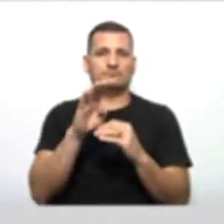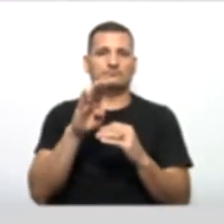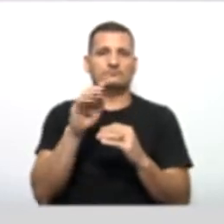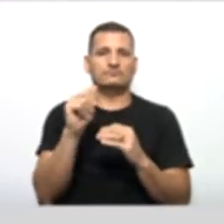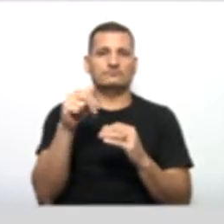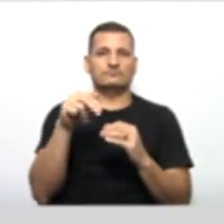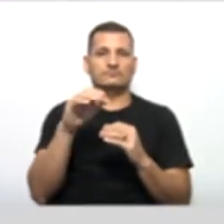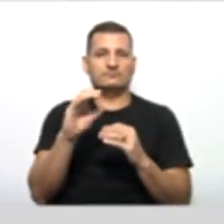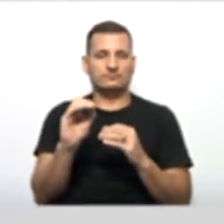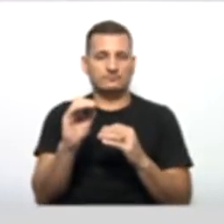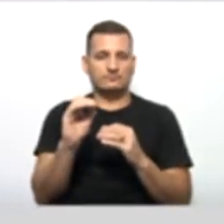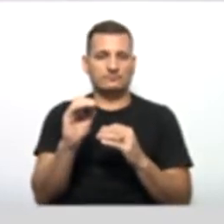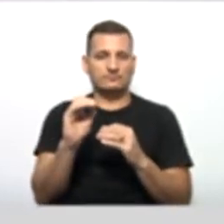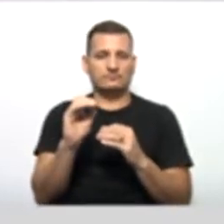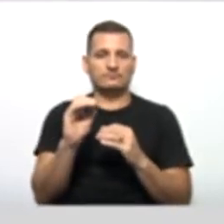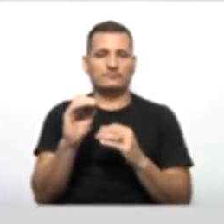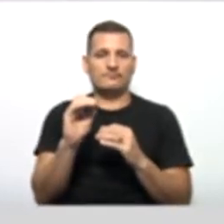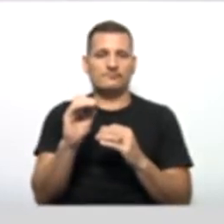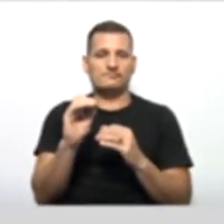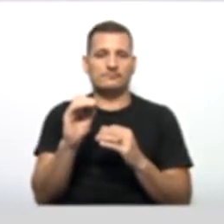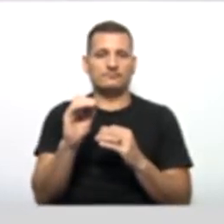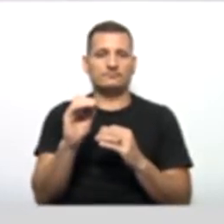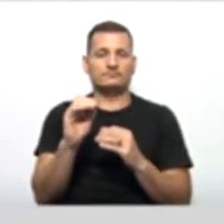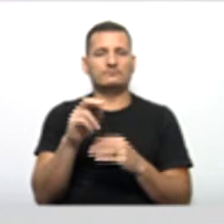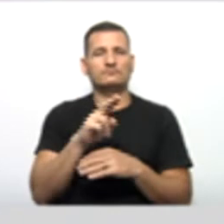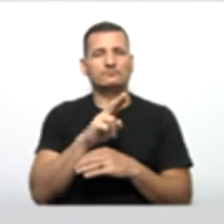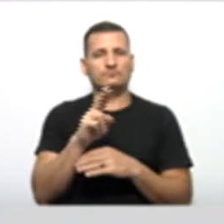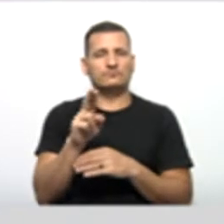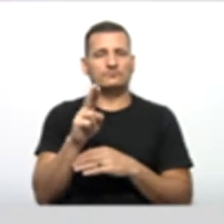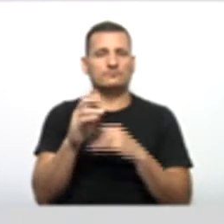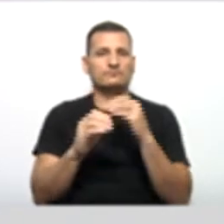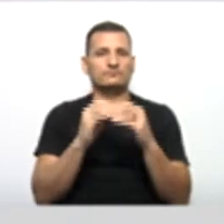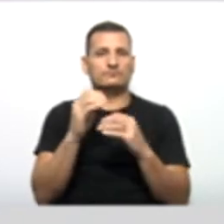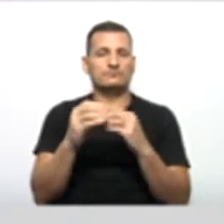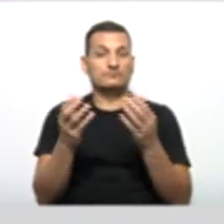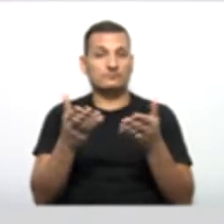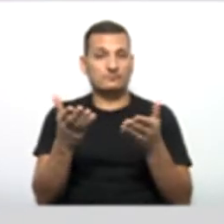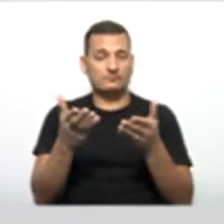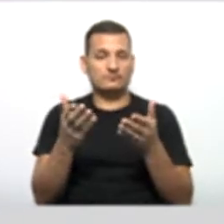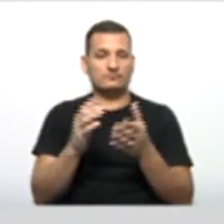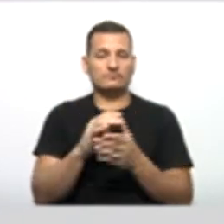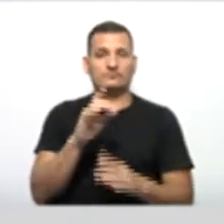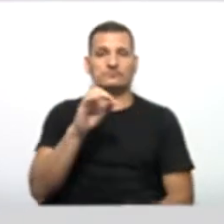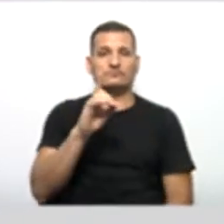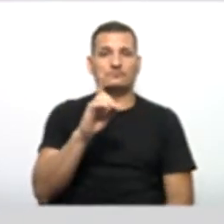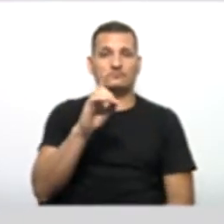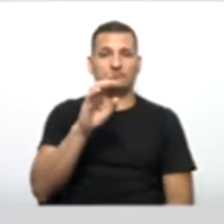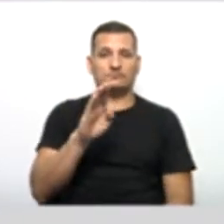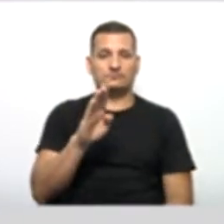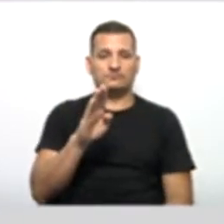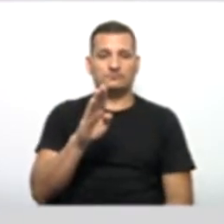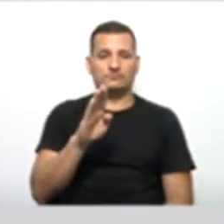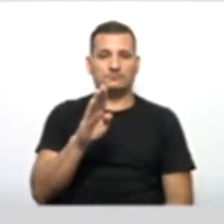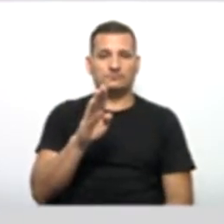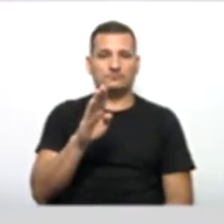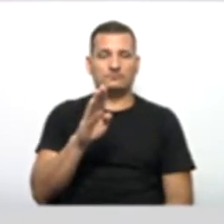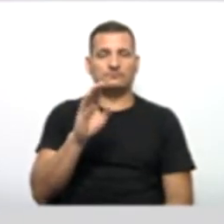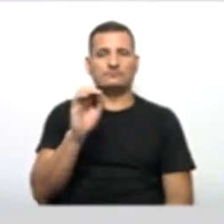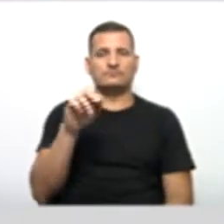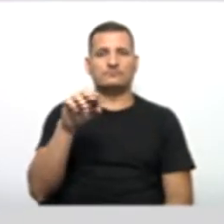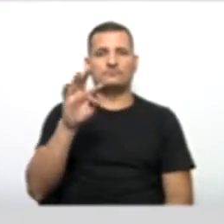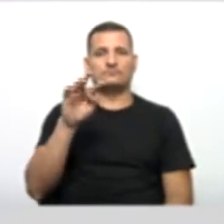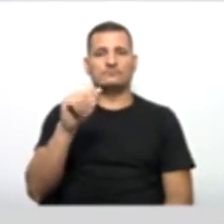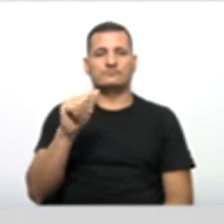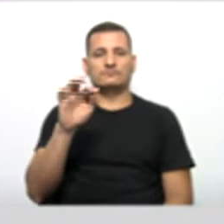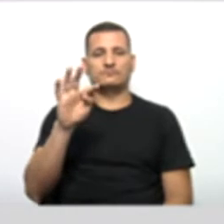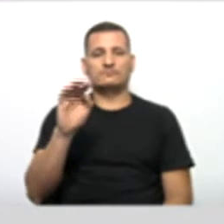acabei de falar pra vocês no slide o nome do nosso banco de dados para hoje vai ser bebê contato flash e aí vocês vão clicar